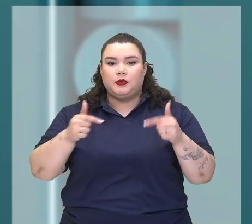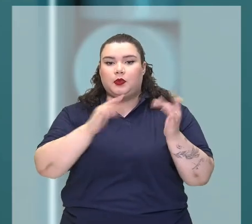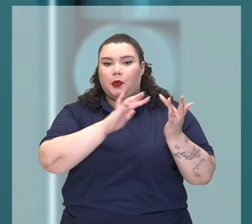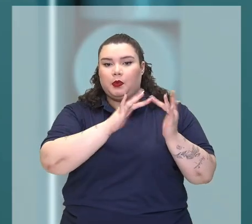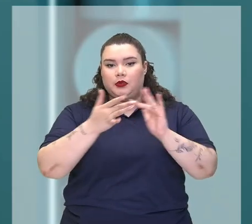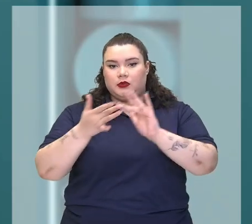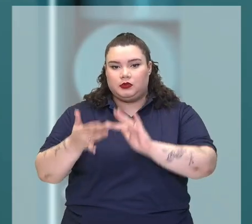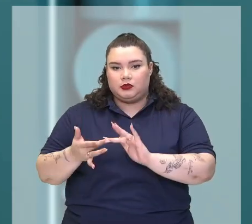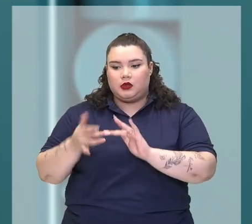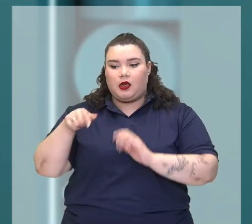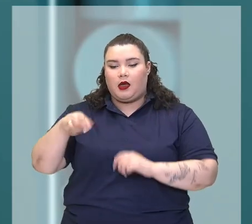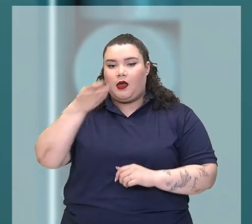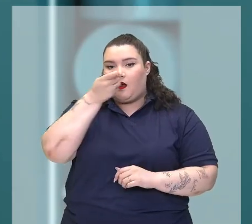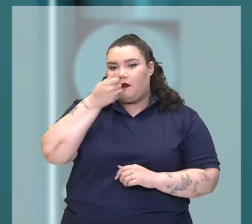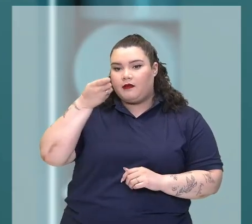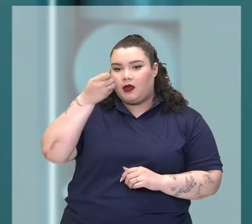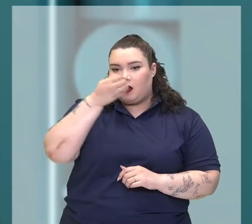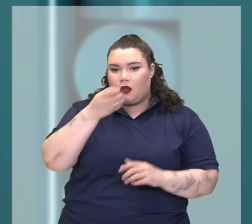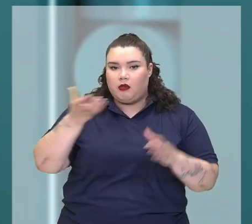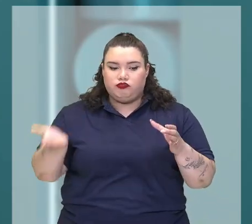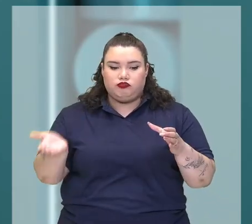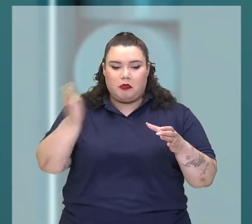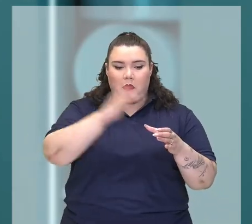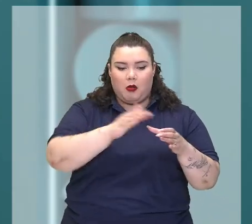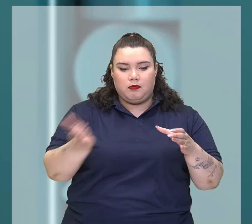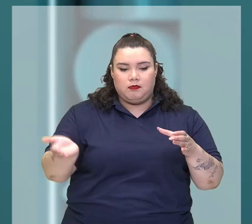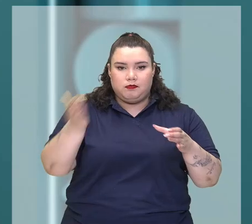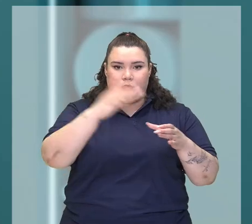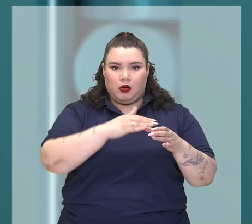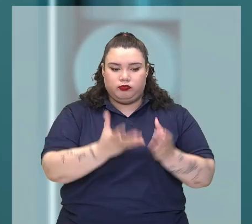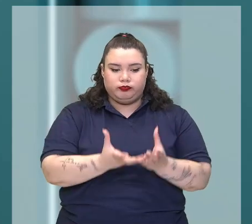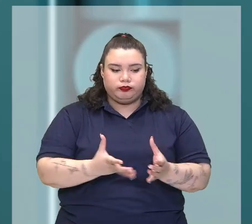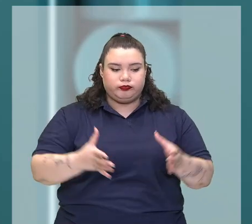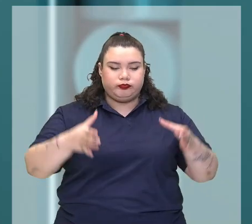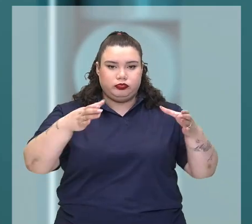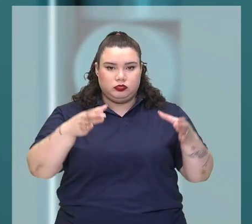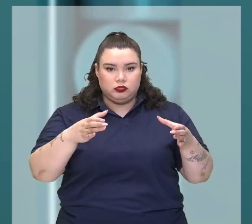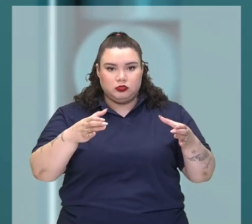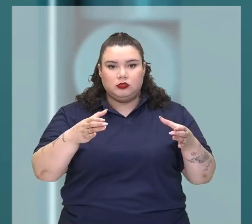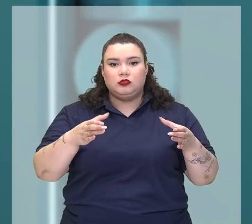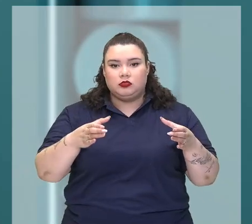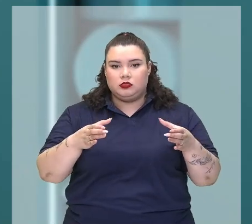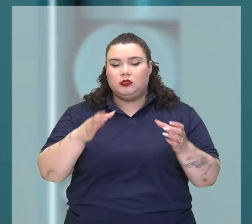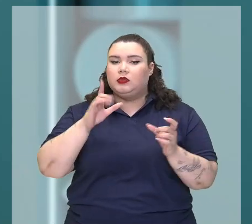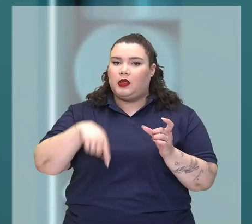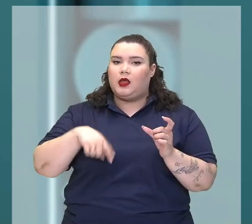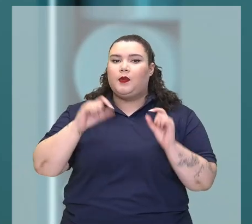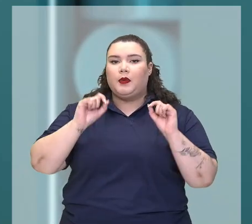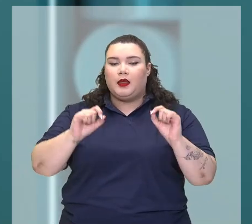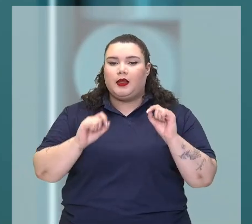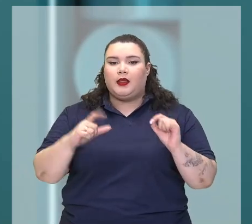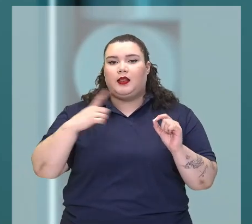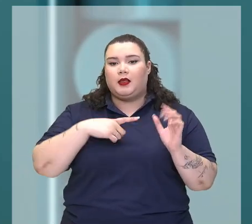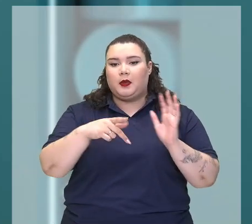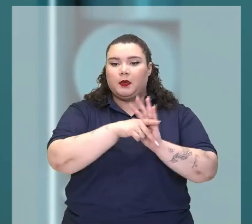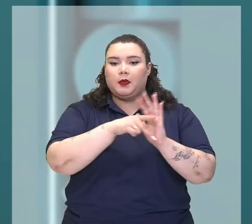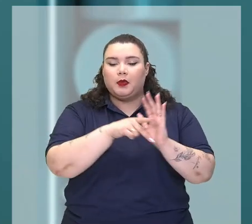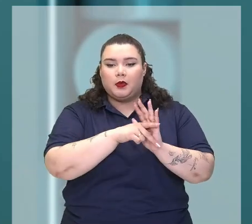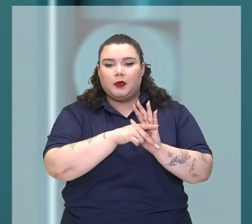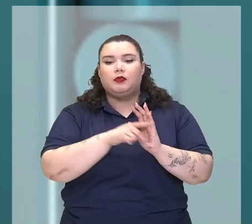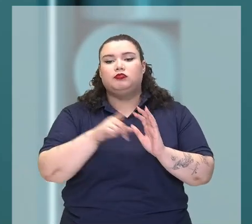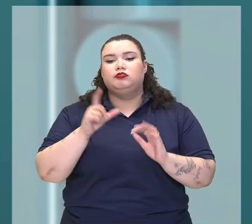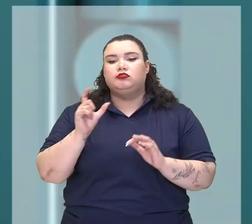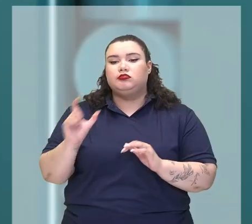contexto que a farinha foi colocada no cesto. Então, sentido literal, denotativo. Vamos aí